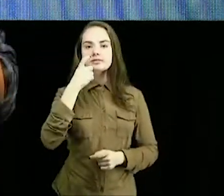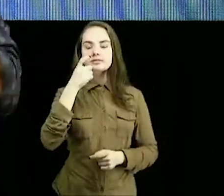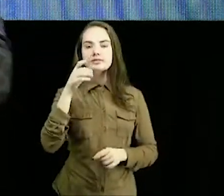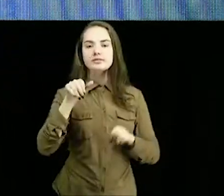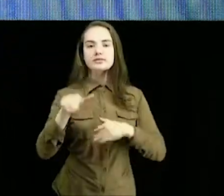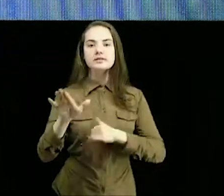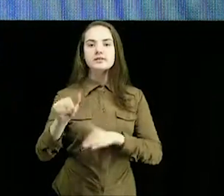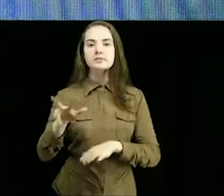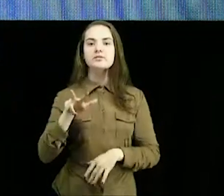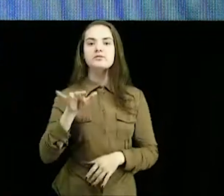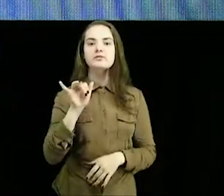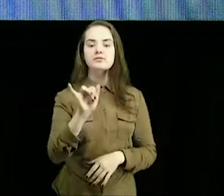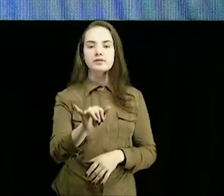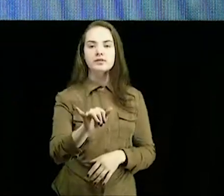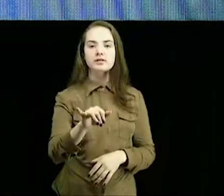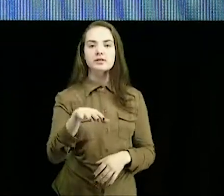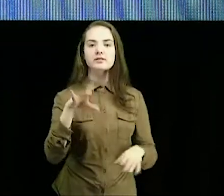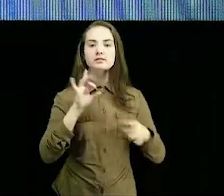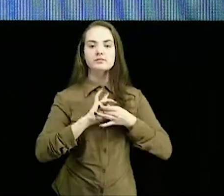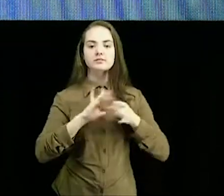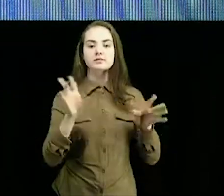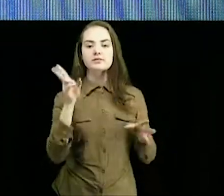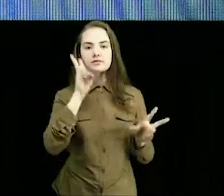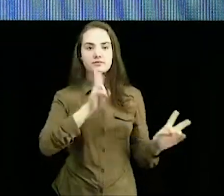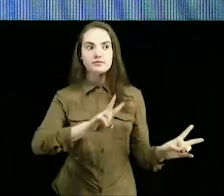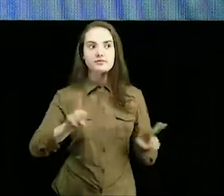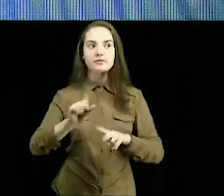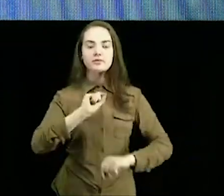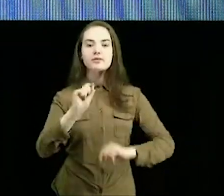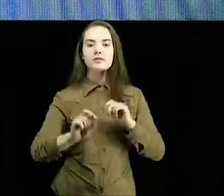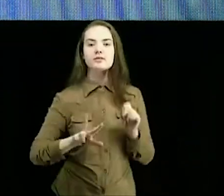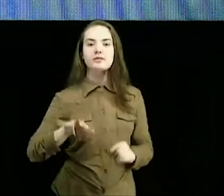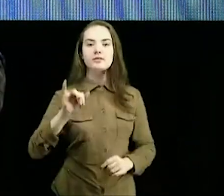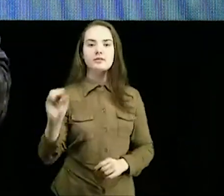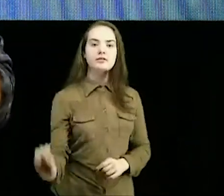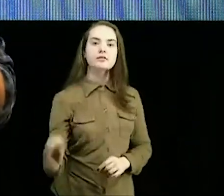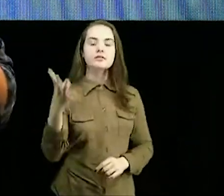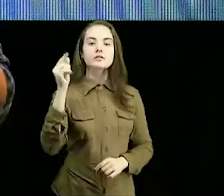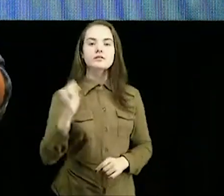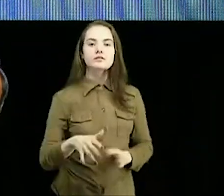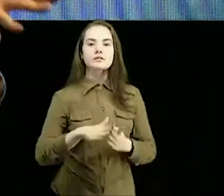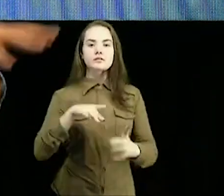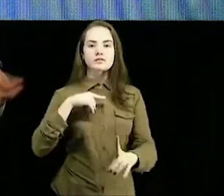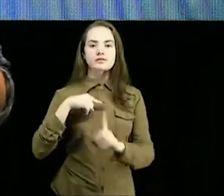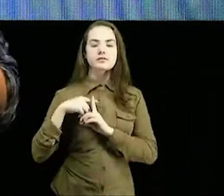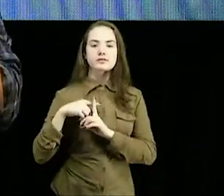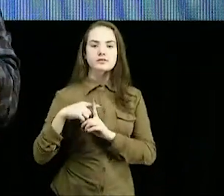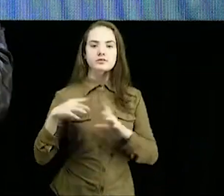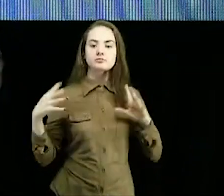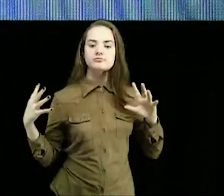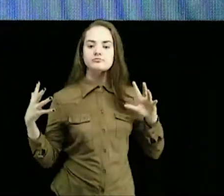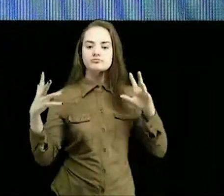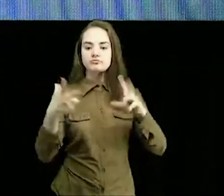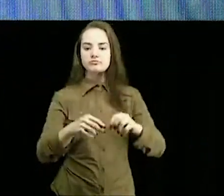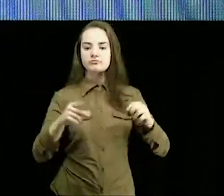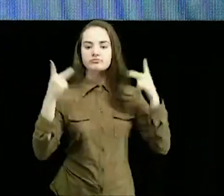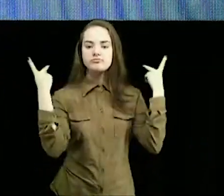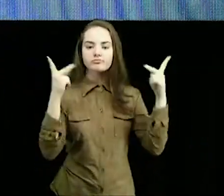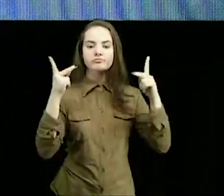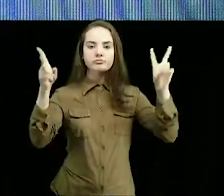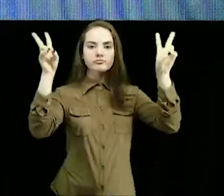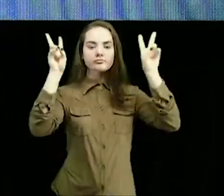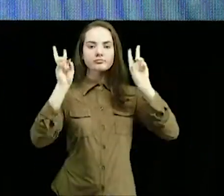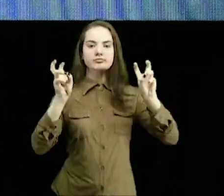quartas-fires de libertação. Vocês vão ver o que vai acontecer nessa igreja aqui. Estaremos todas elas ministrando no